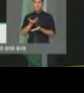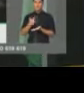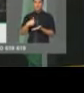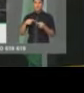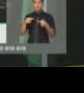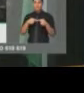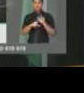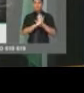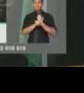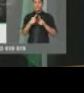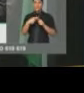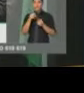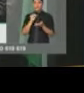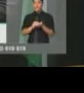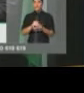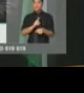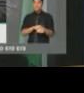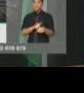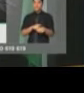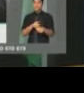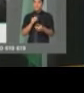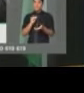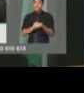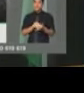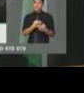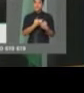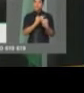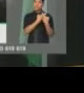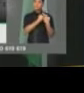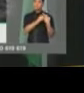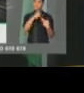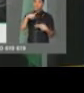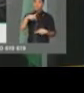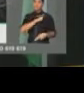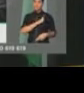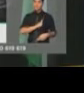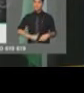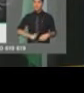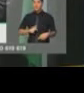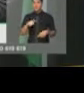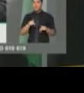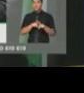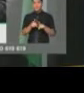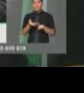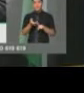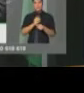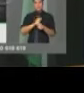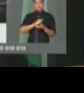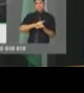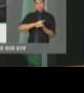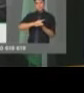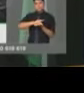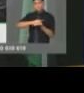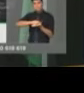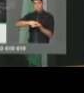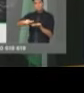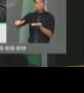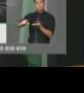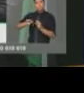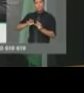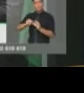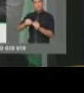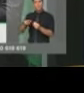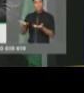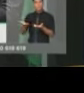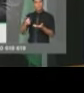de competência do governo. Mas não, prefere derrubar tudo que está na frente sem nenhuma